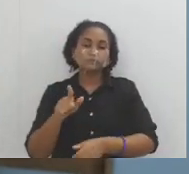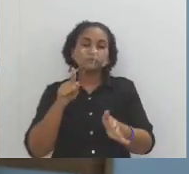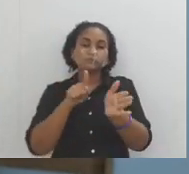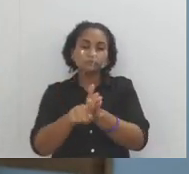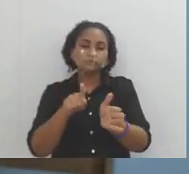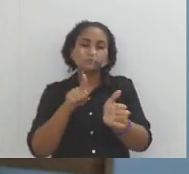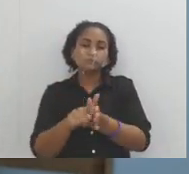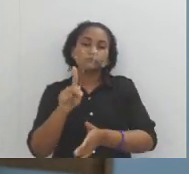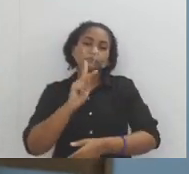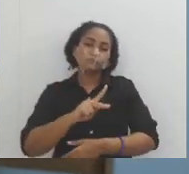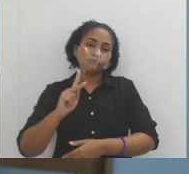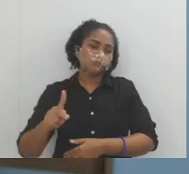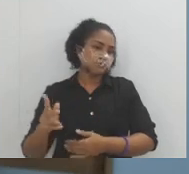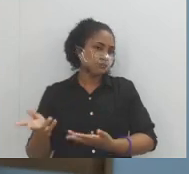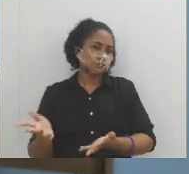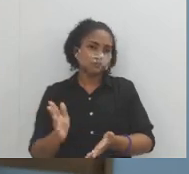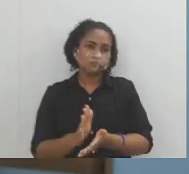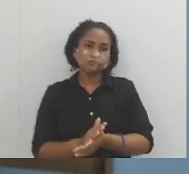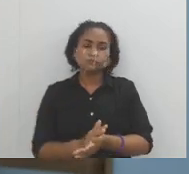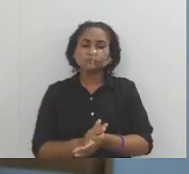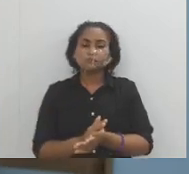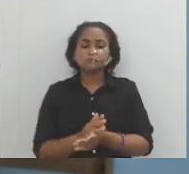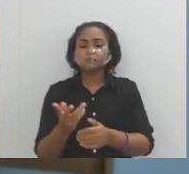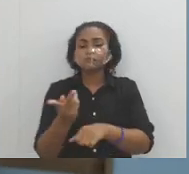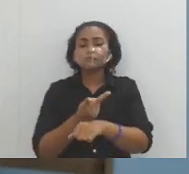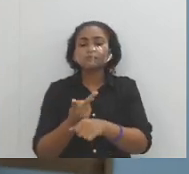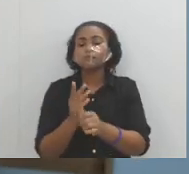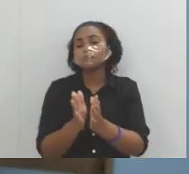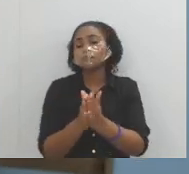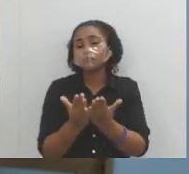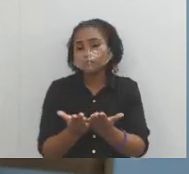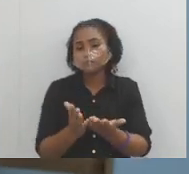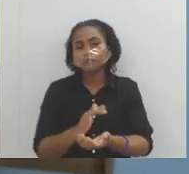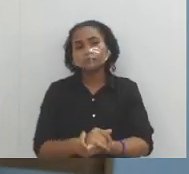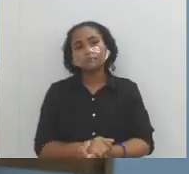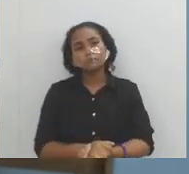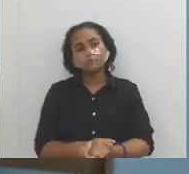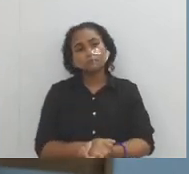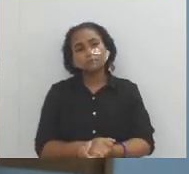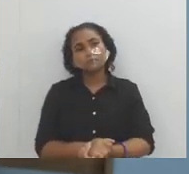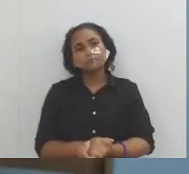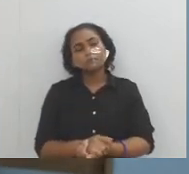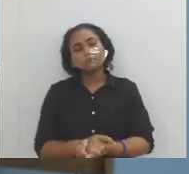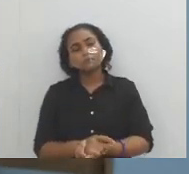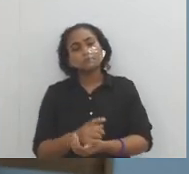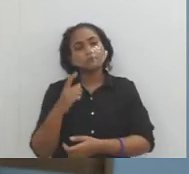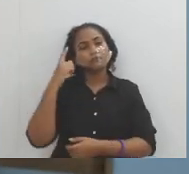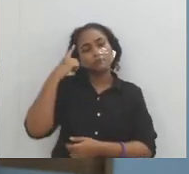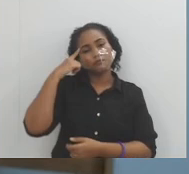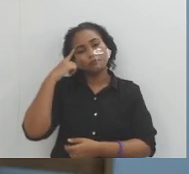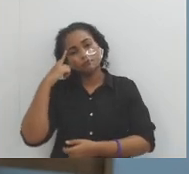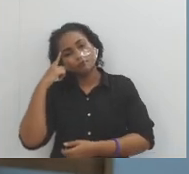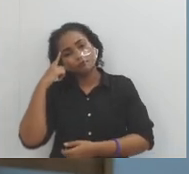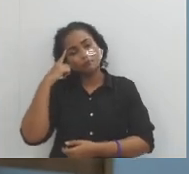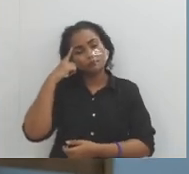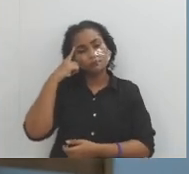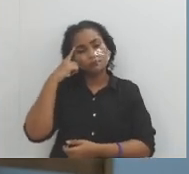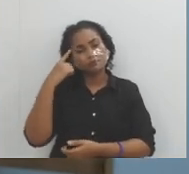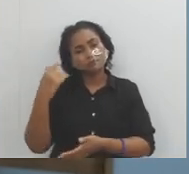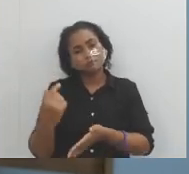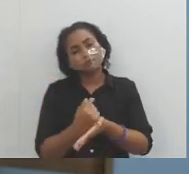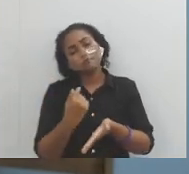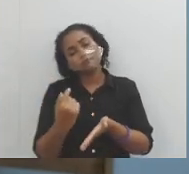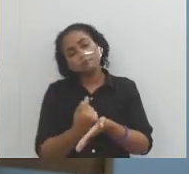ao seu professor, pegue o livro e tire alguma dúvida que, por